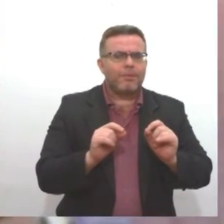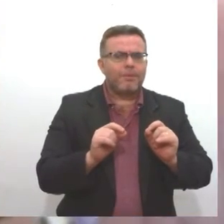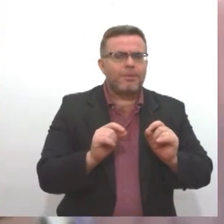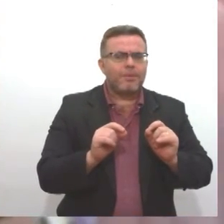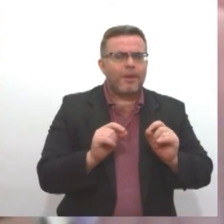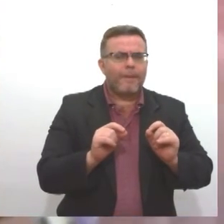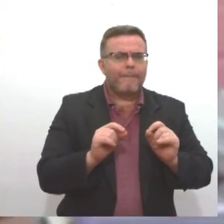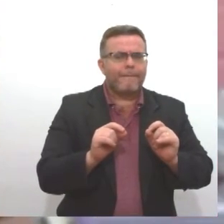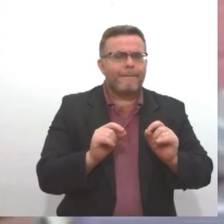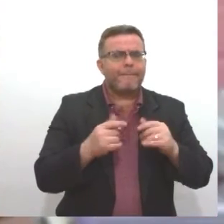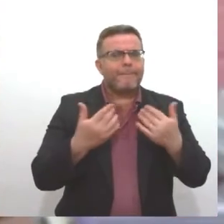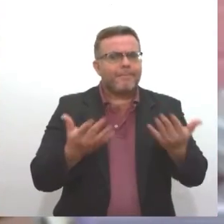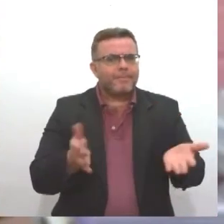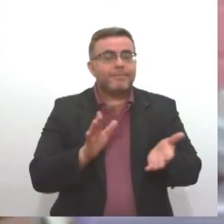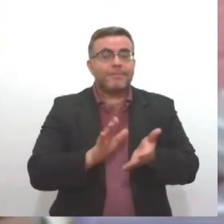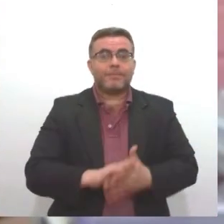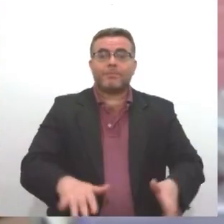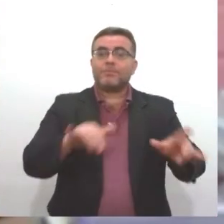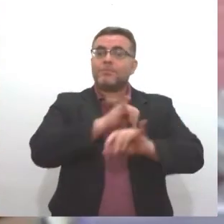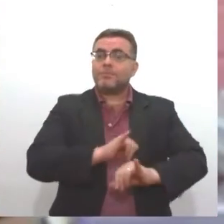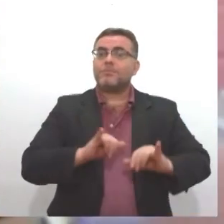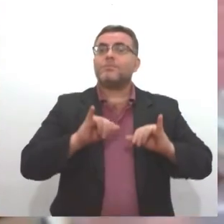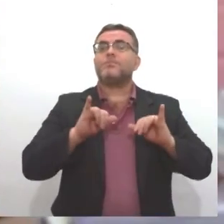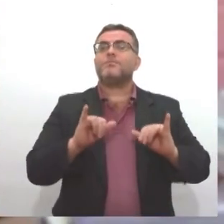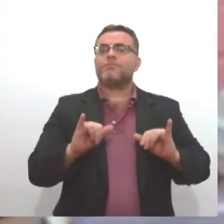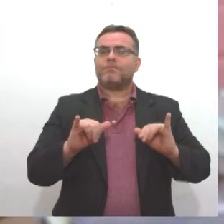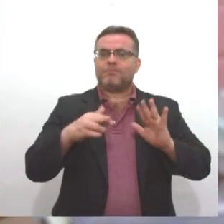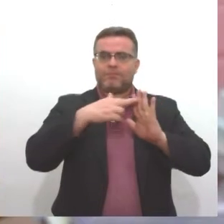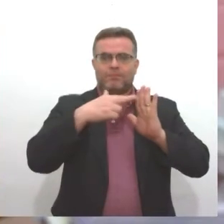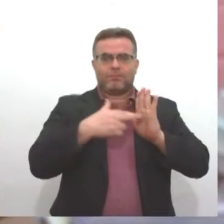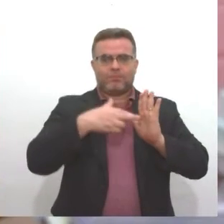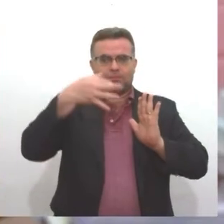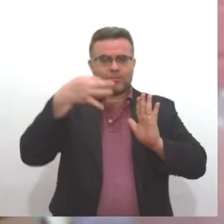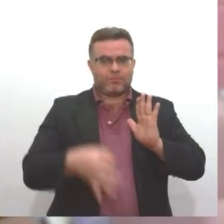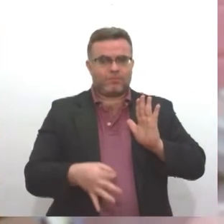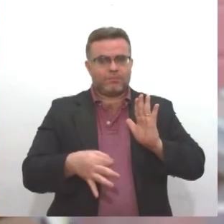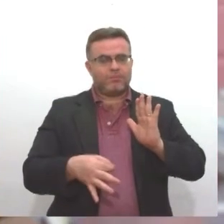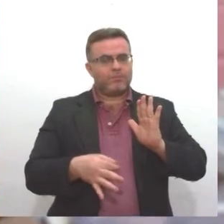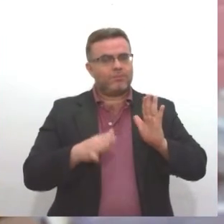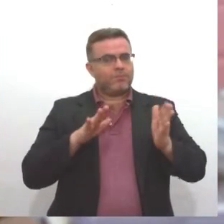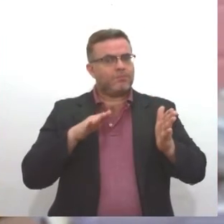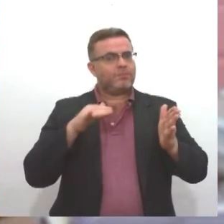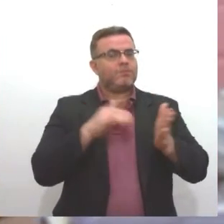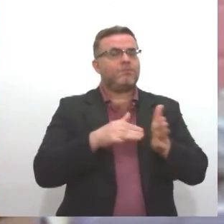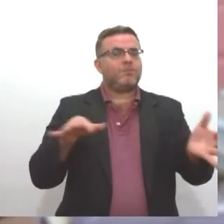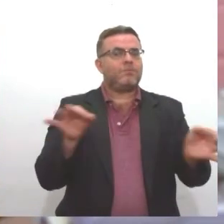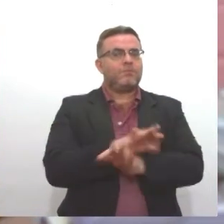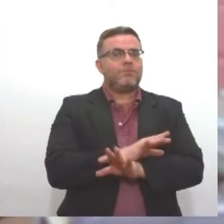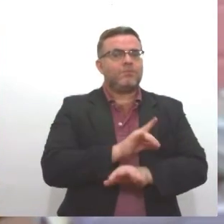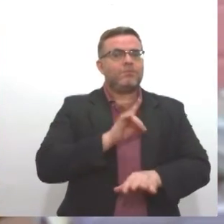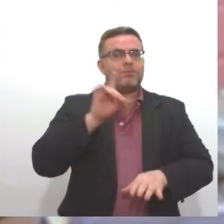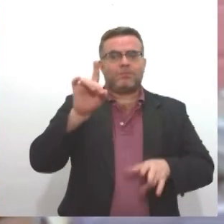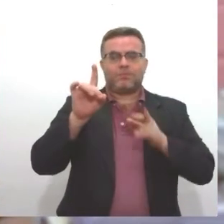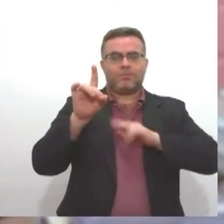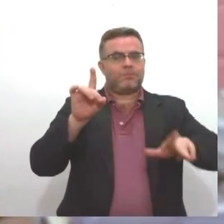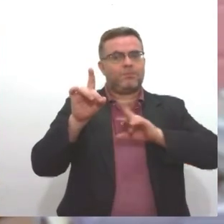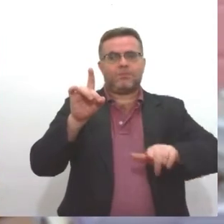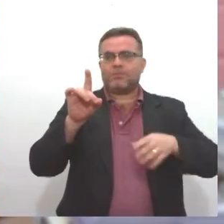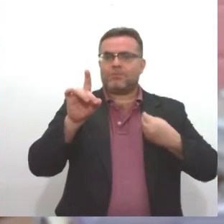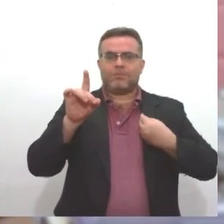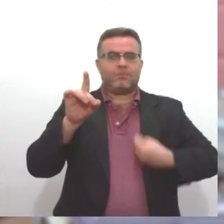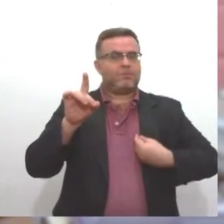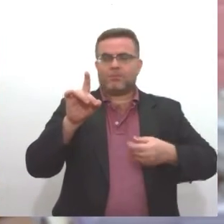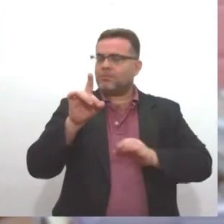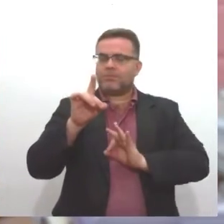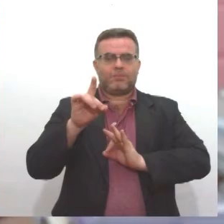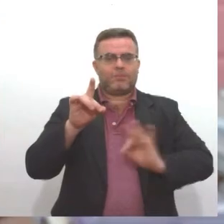uma declaração normativa, tipo final, de que Deus não existe, pronto, ponto final.